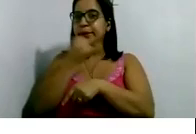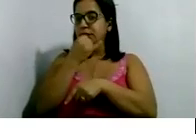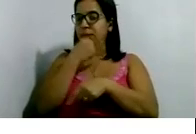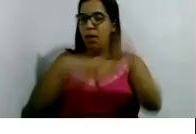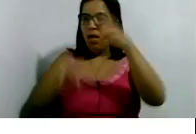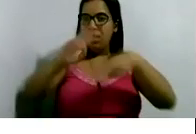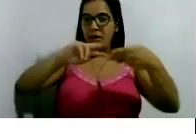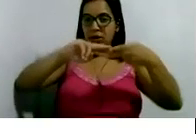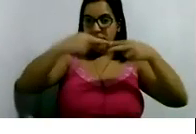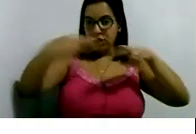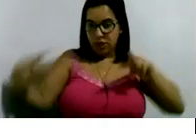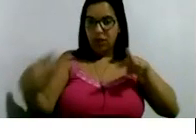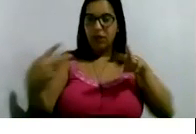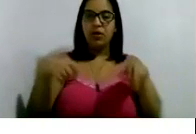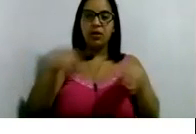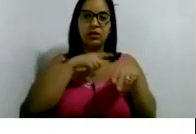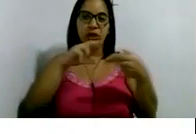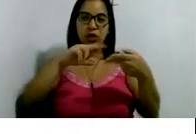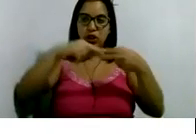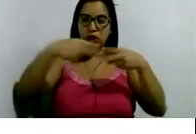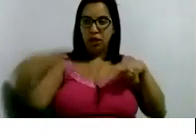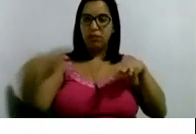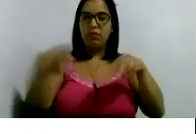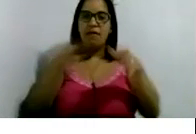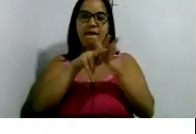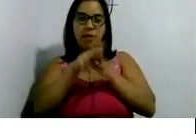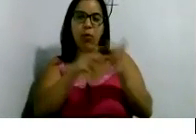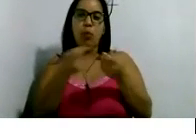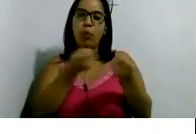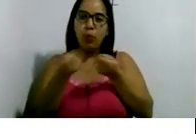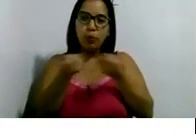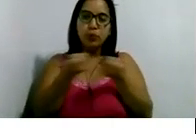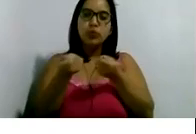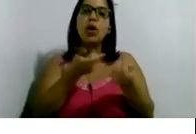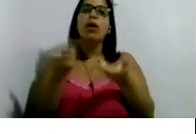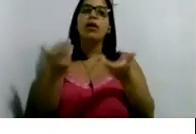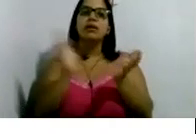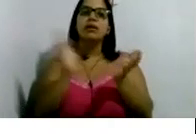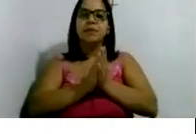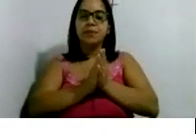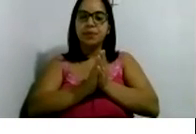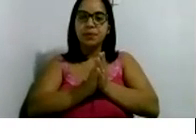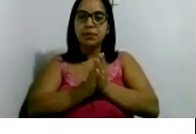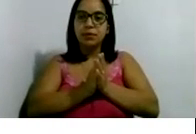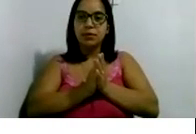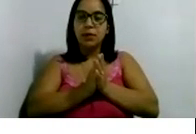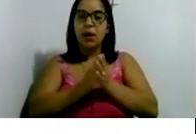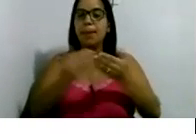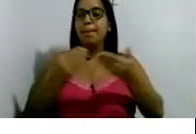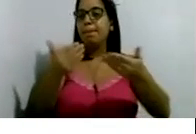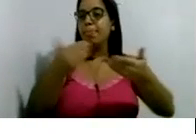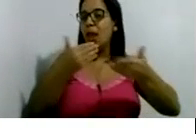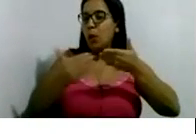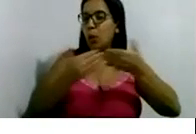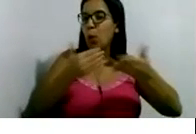a gente tem os genes, os padrões de referência, os controles, e aí a gente, com base em todos